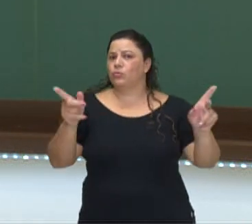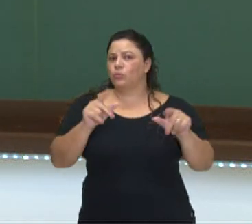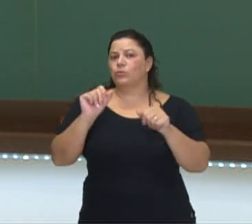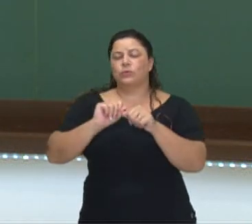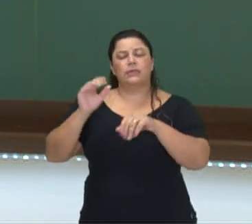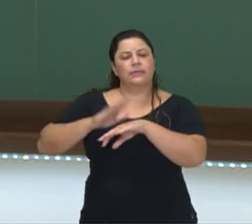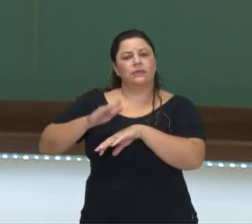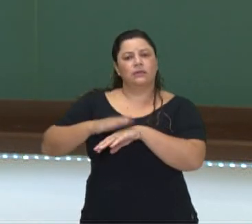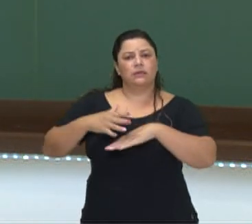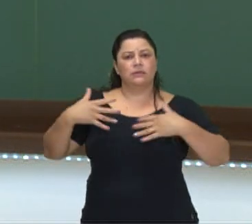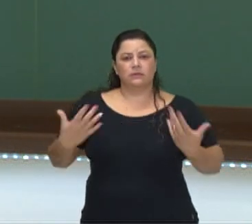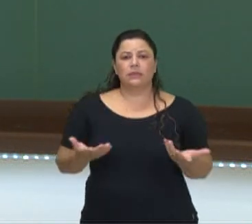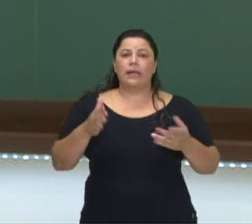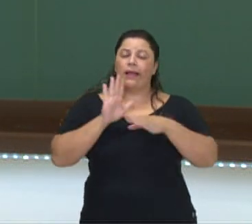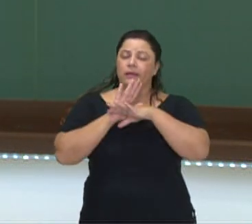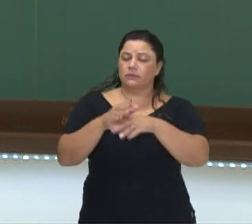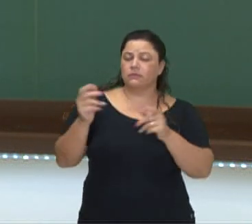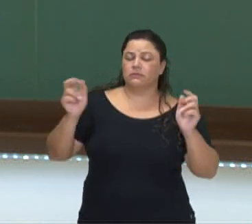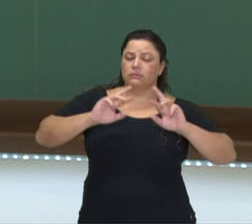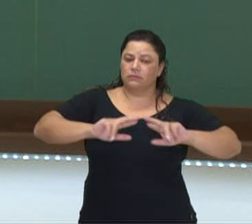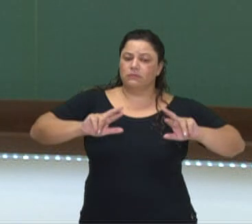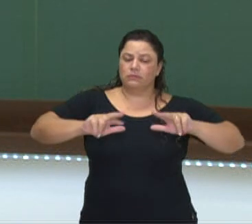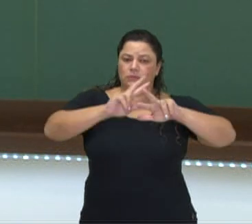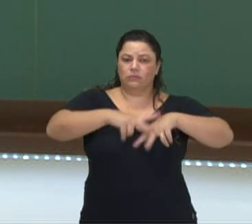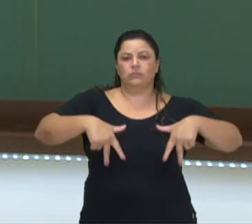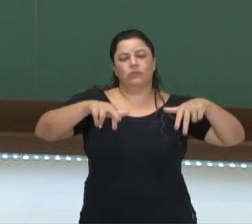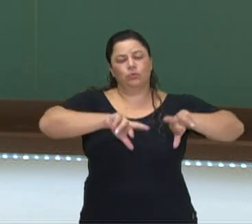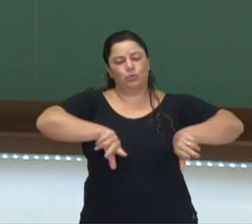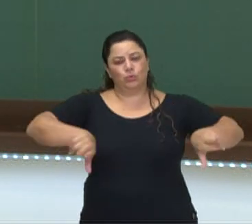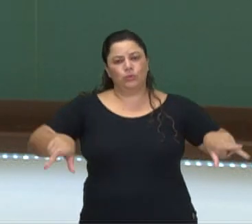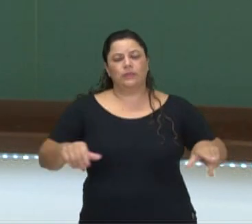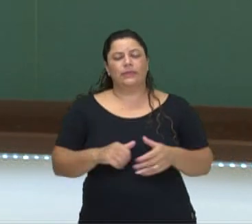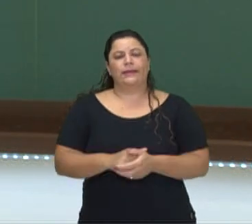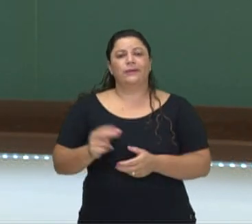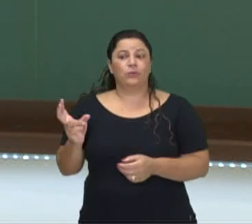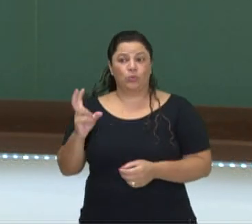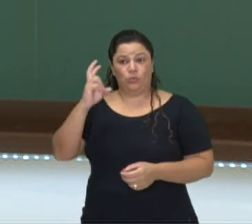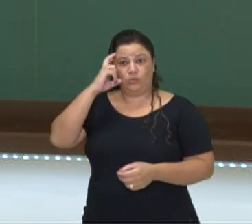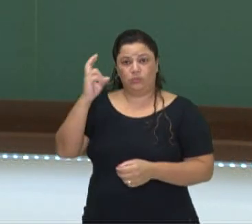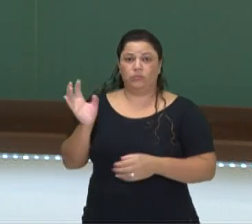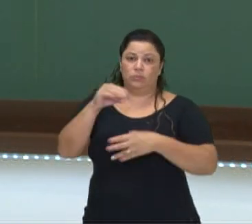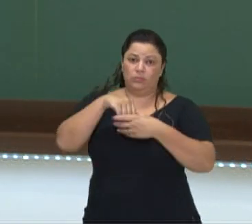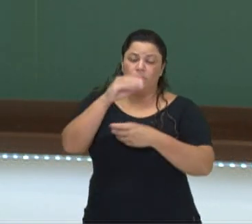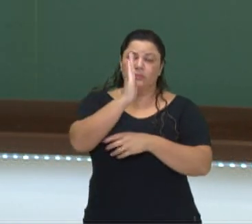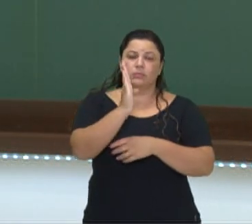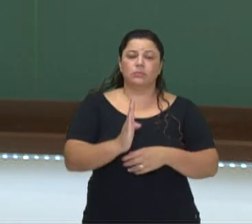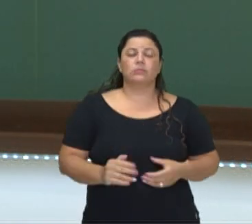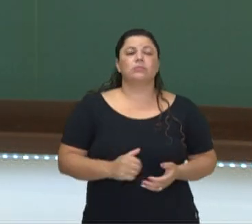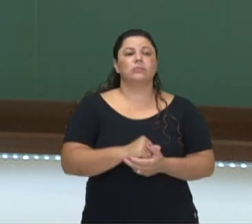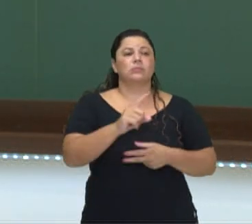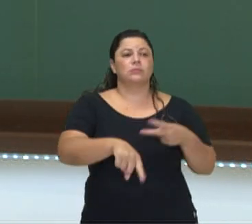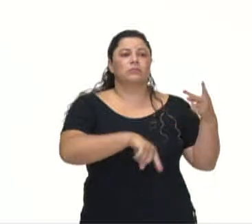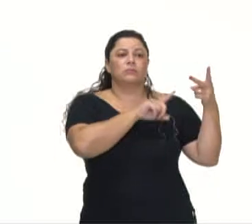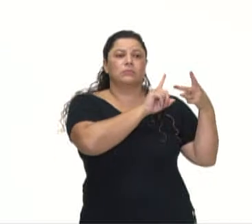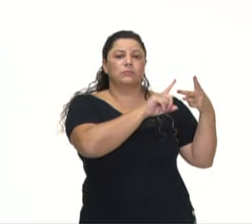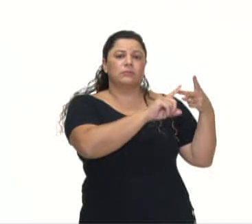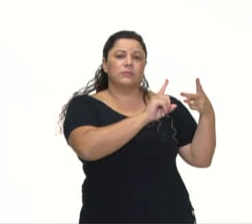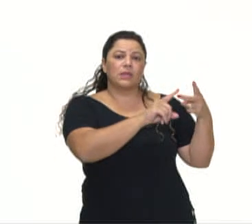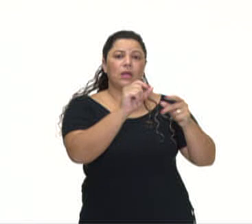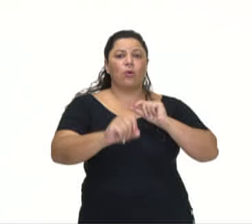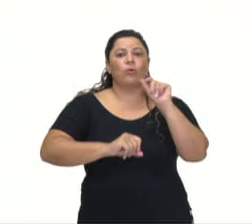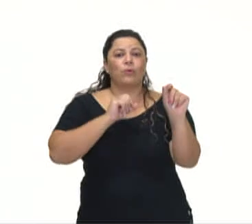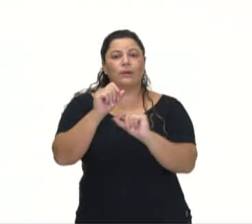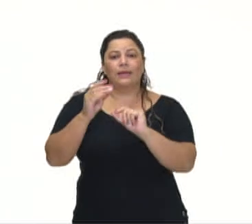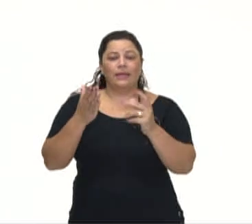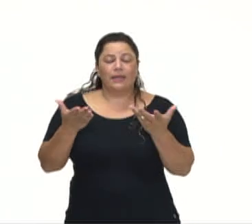que contribui para a diversidade étnica do Brasil, certo? E cultural ali também, né? E que fatores contribuíram para